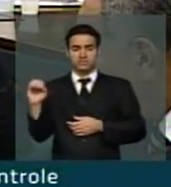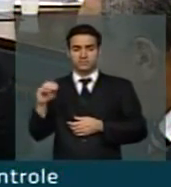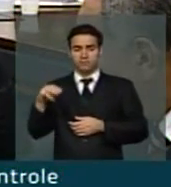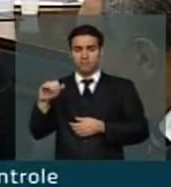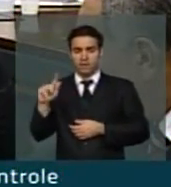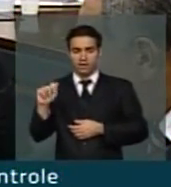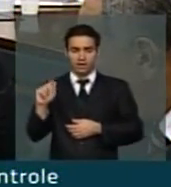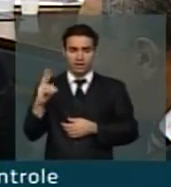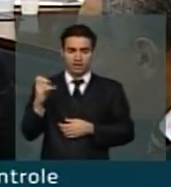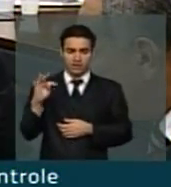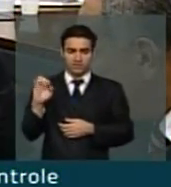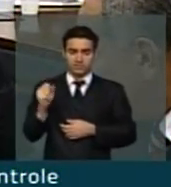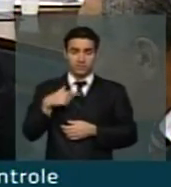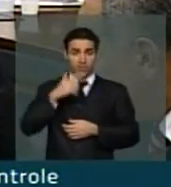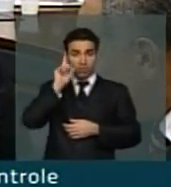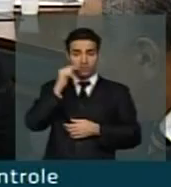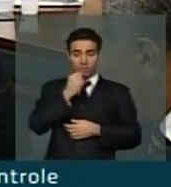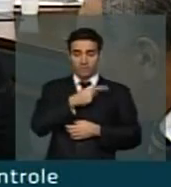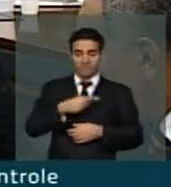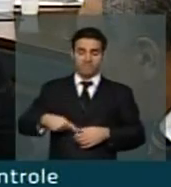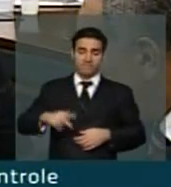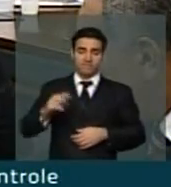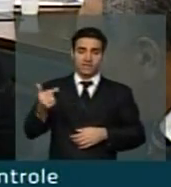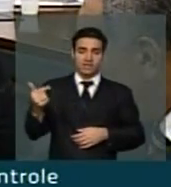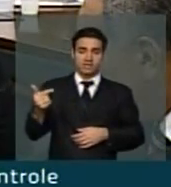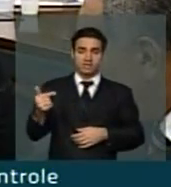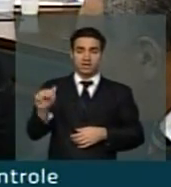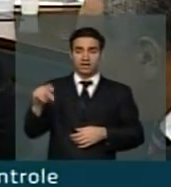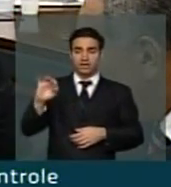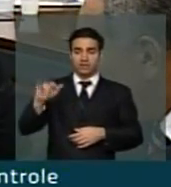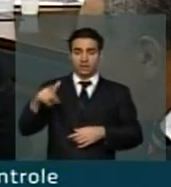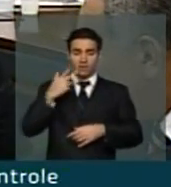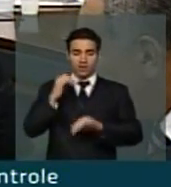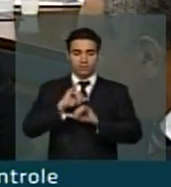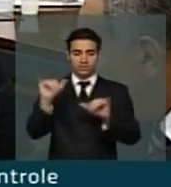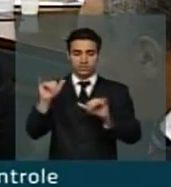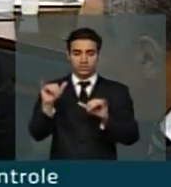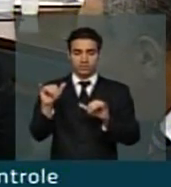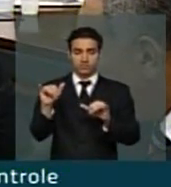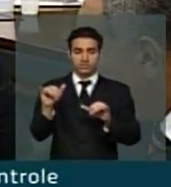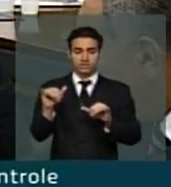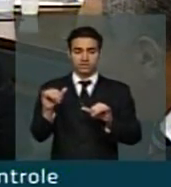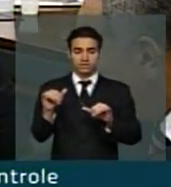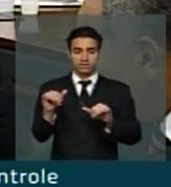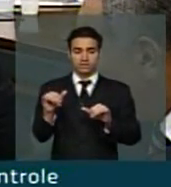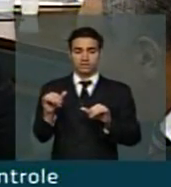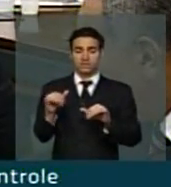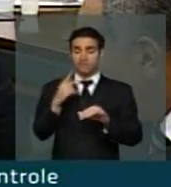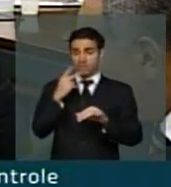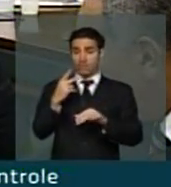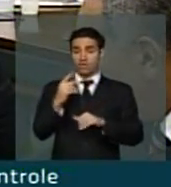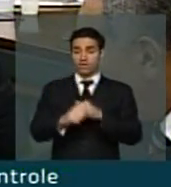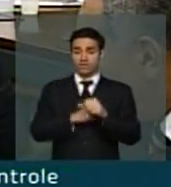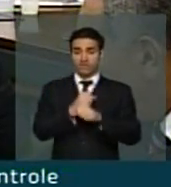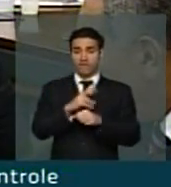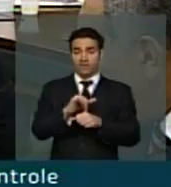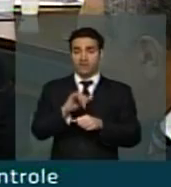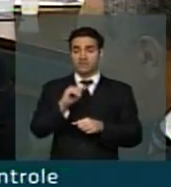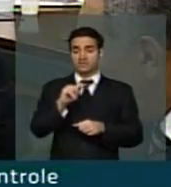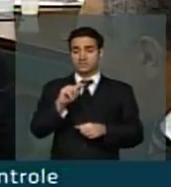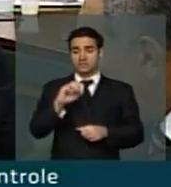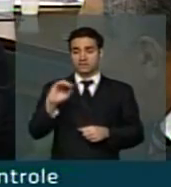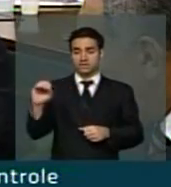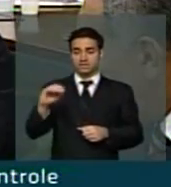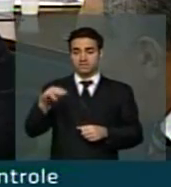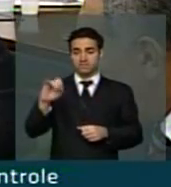MHz que foi anunciada ontem pelo vice-presidente da Anatel, num evento que ano que vem já vamos fazer um leilão para 700